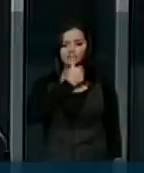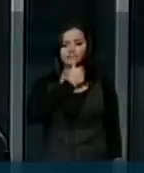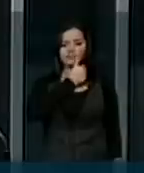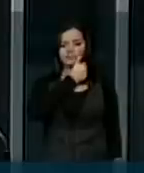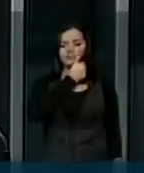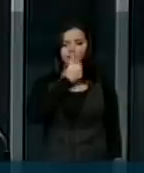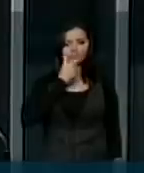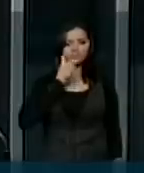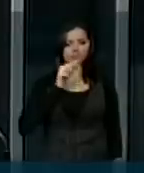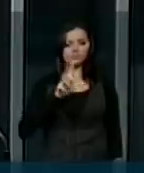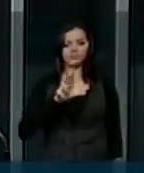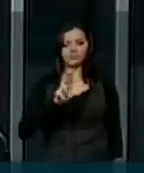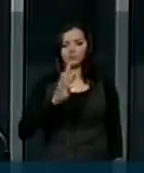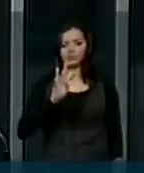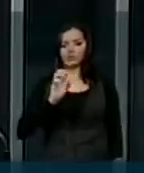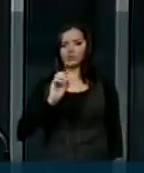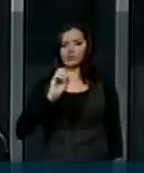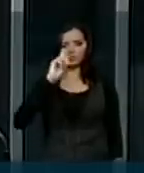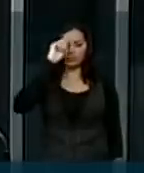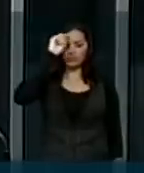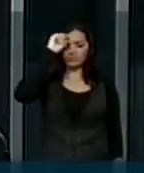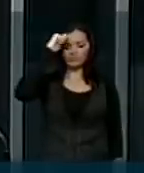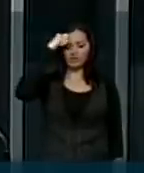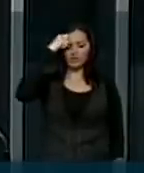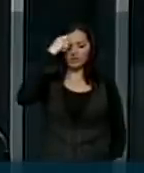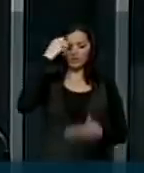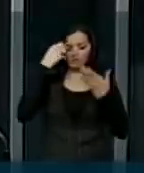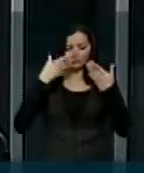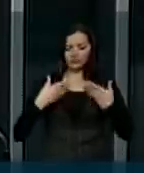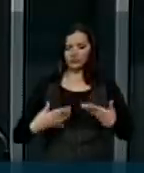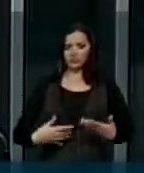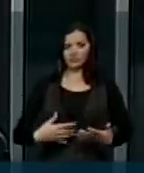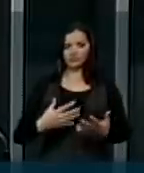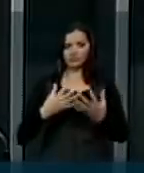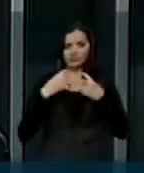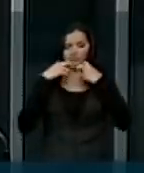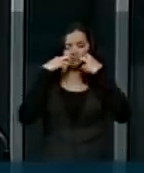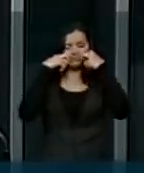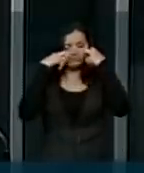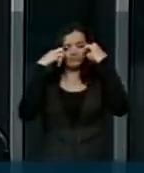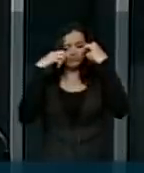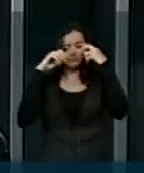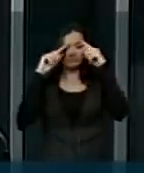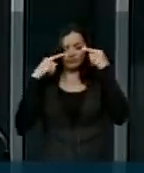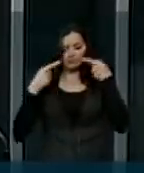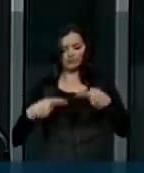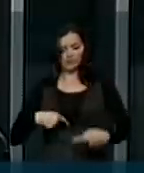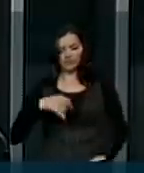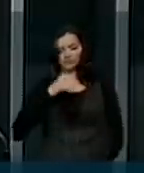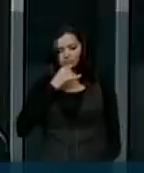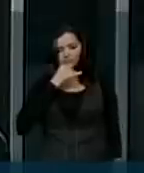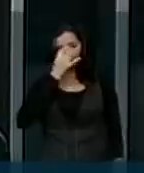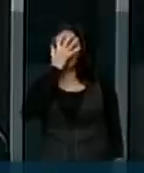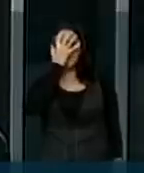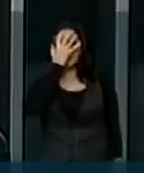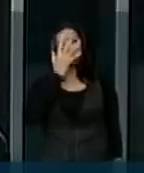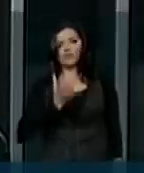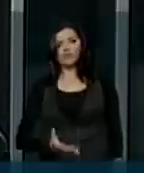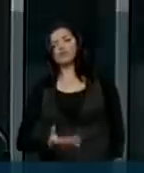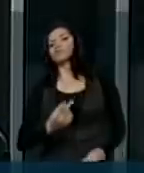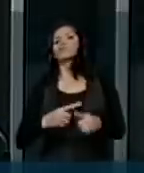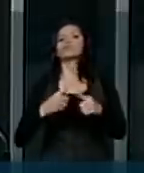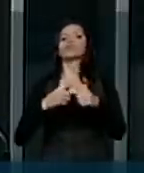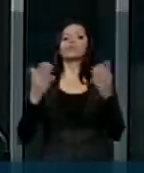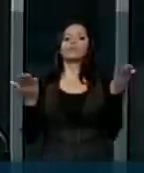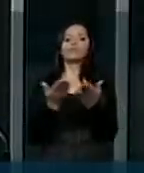Eu assumo esta tribuna envergonhado. E há uma pessoa especialmente, senhor presidente, a quem eu devo hoje